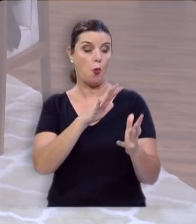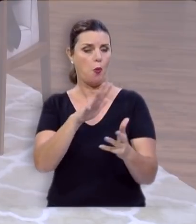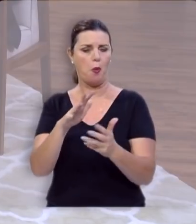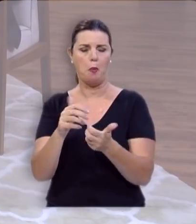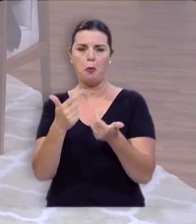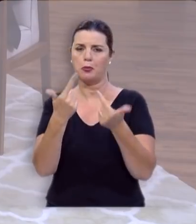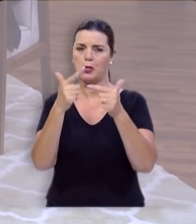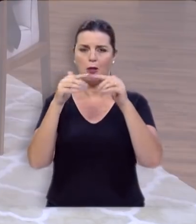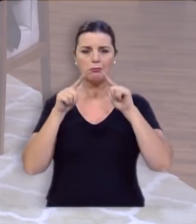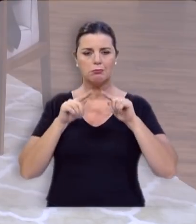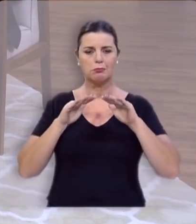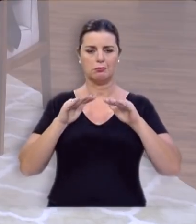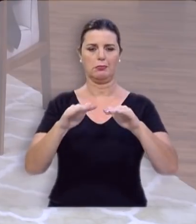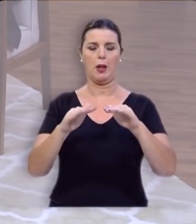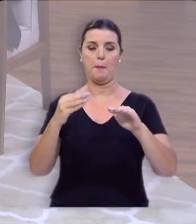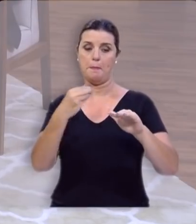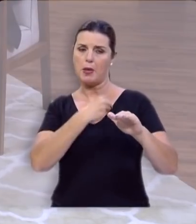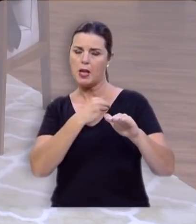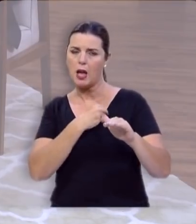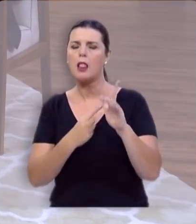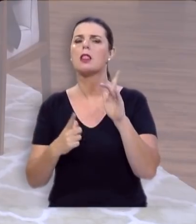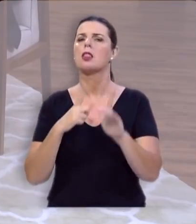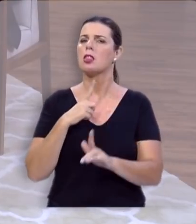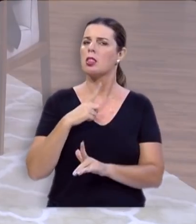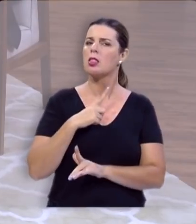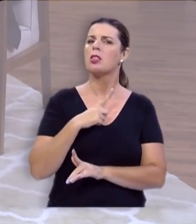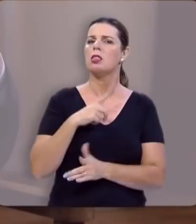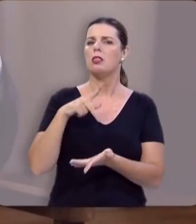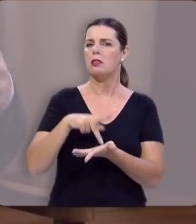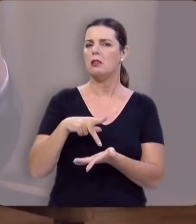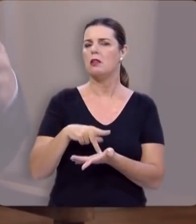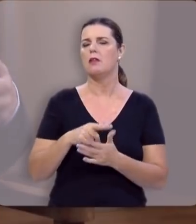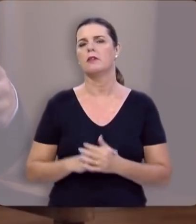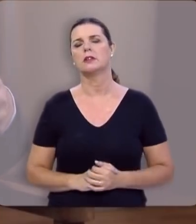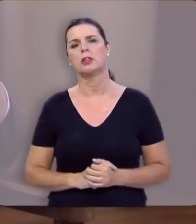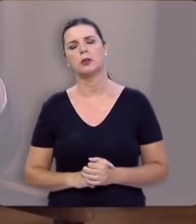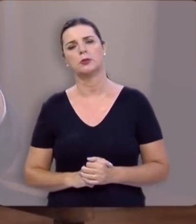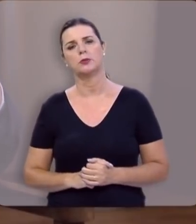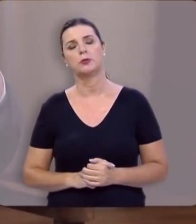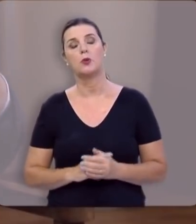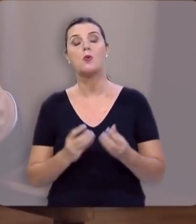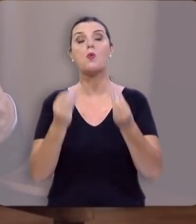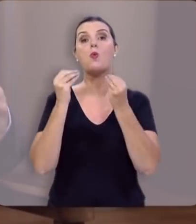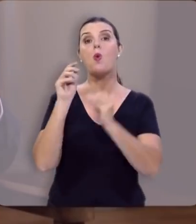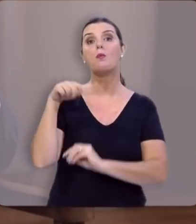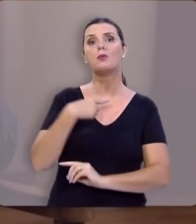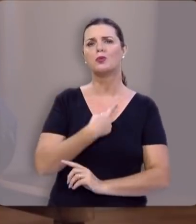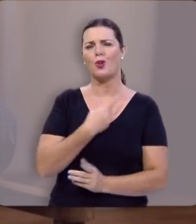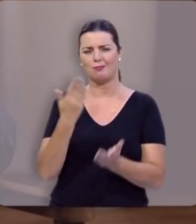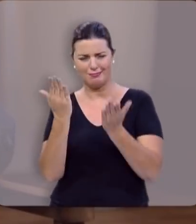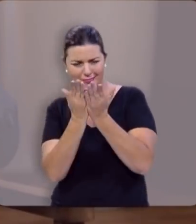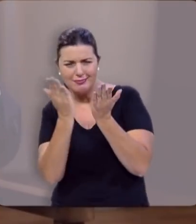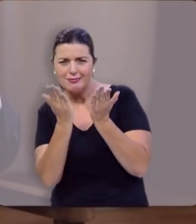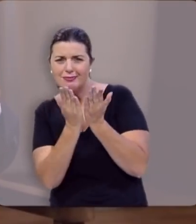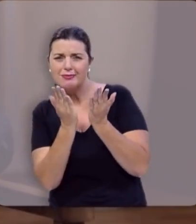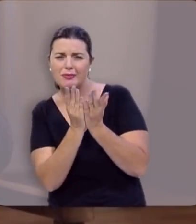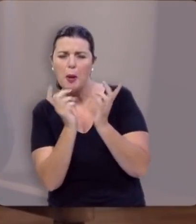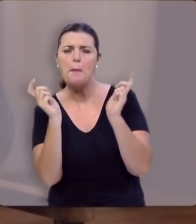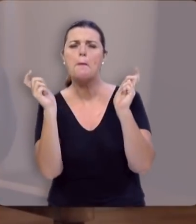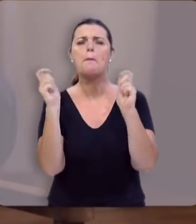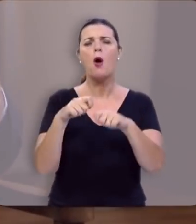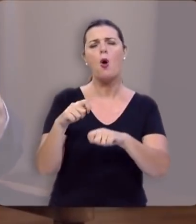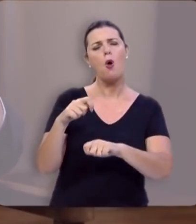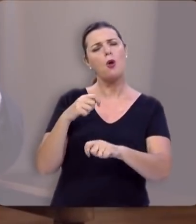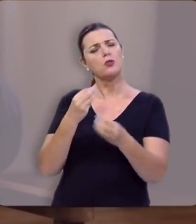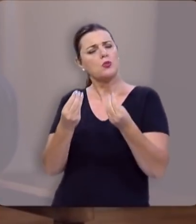instabilidade, um mundo onde o pecado é uma realidade que jaz no maligno. Como nós, enquanto cristãos, podemos lidar